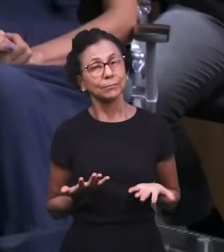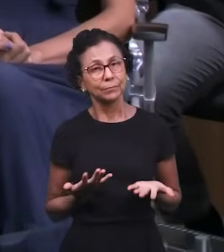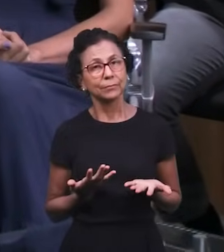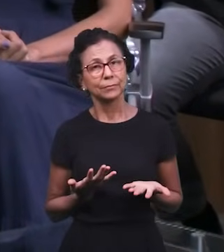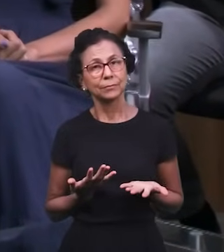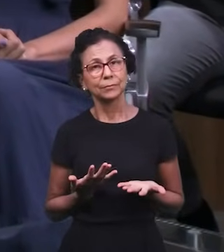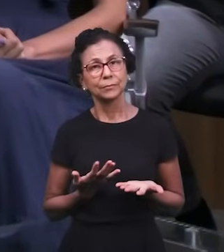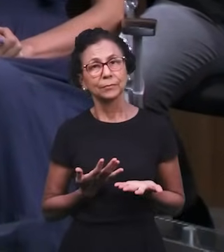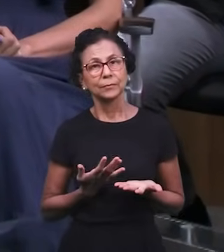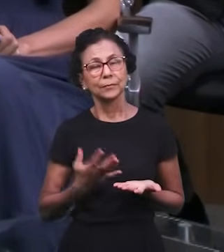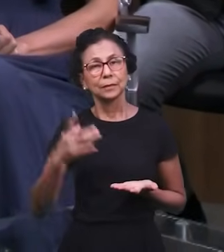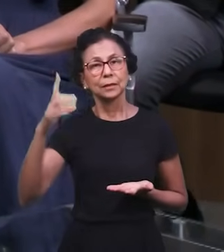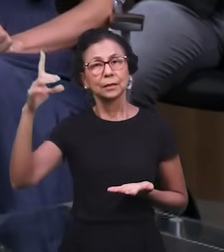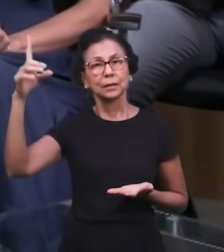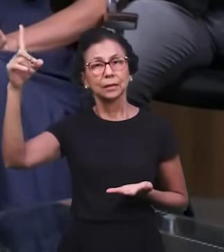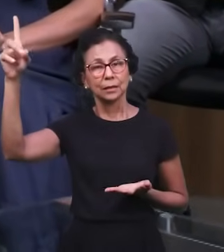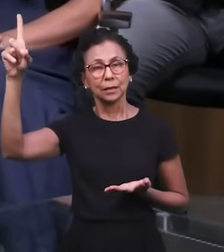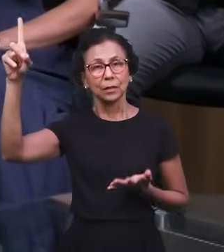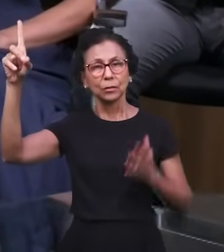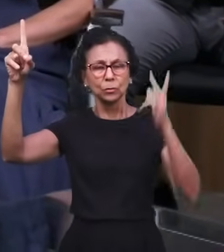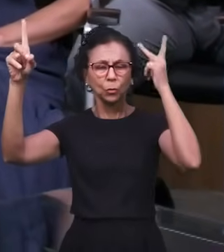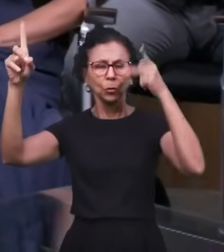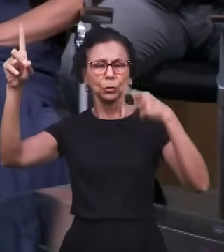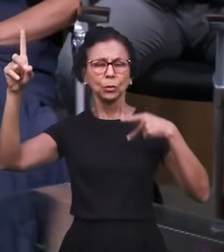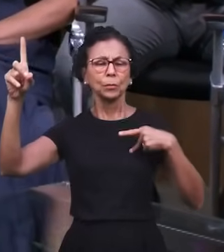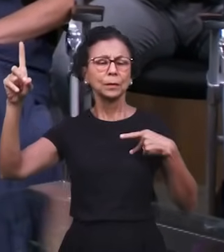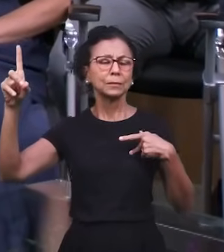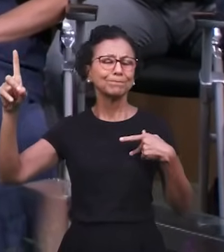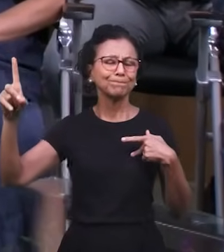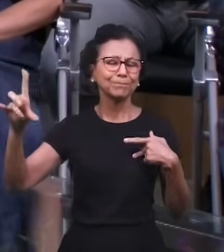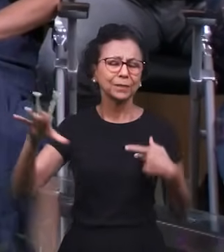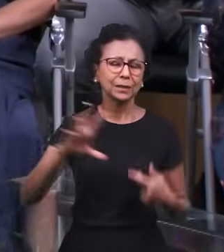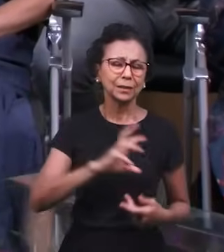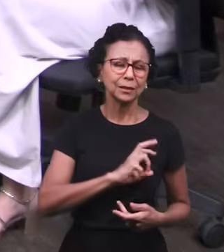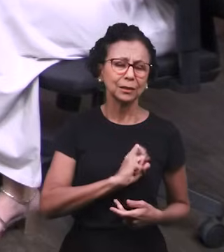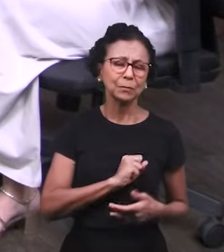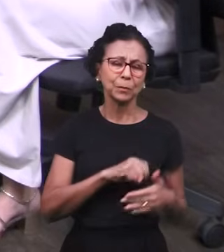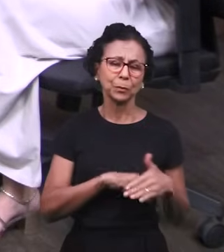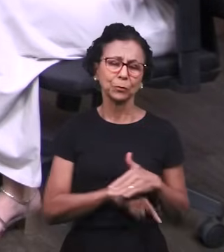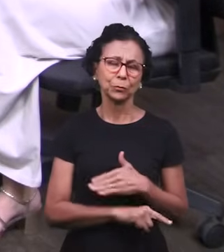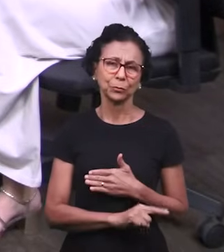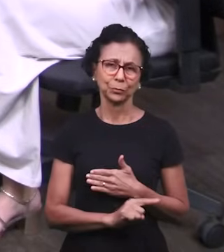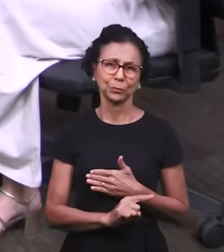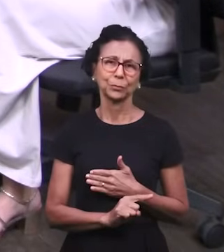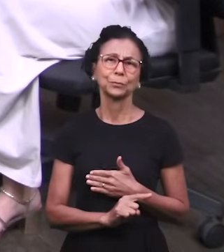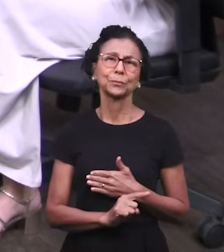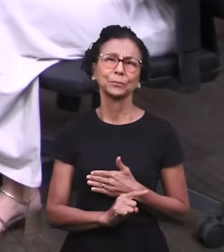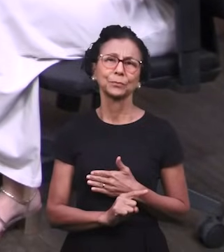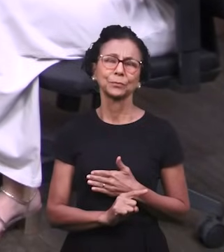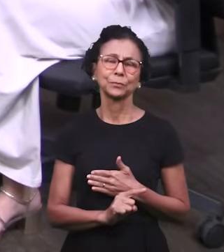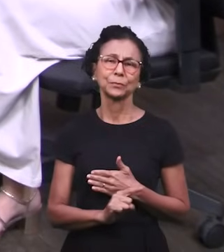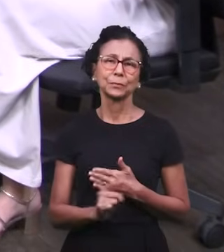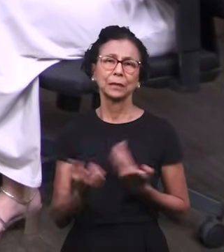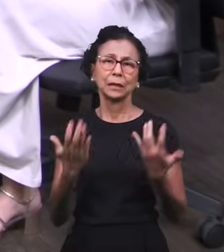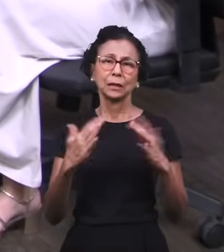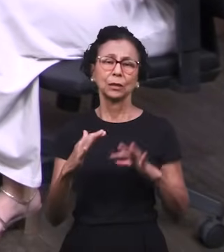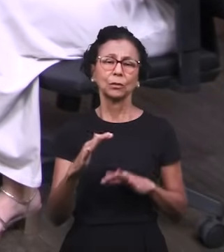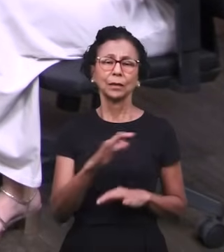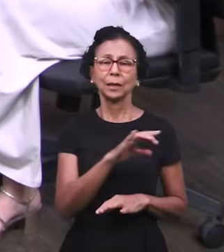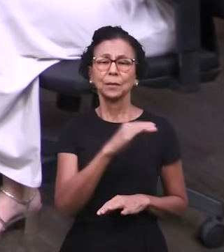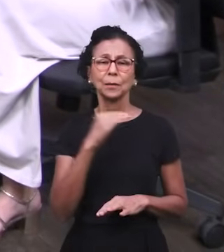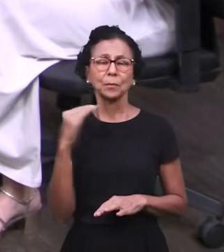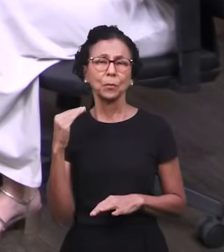entendemos isso nos faz viver uma experiência que vai muito além de